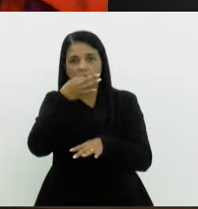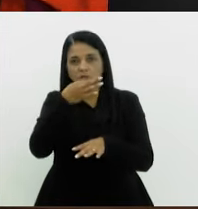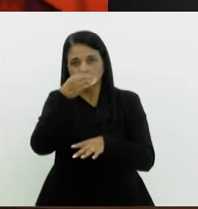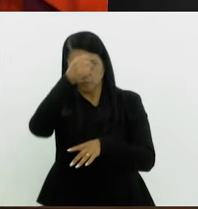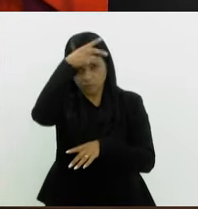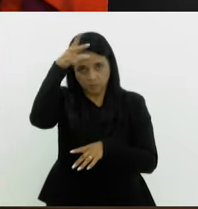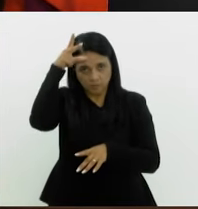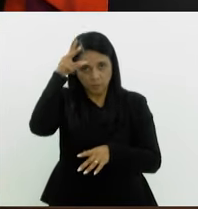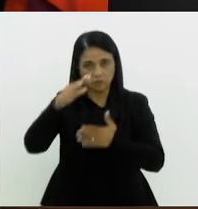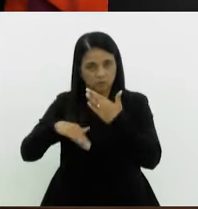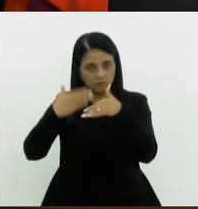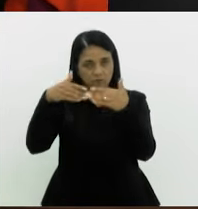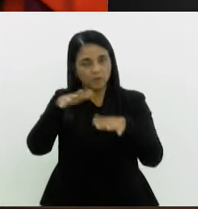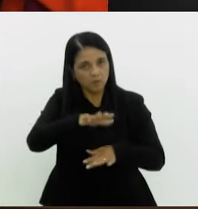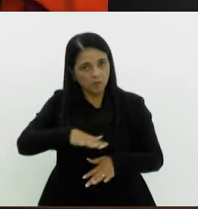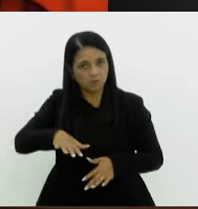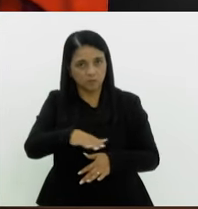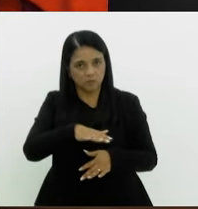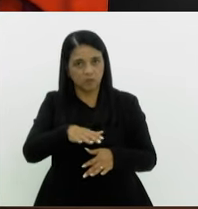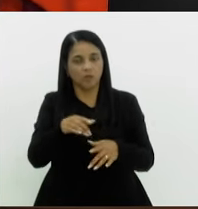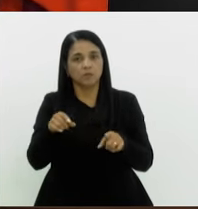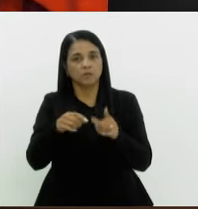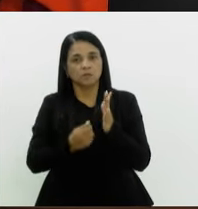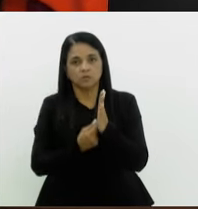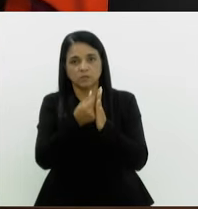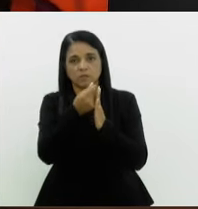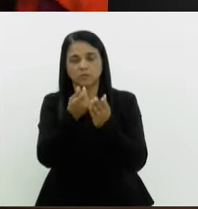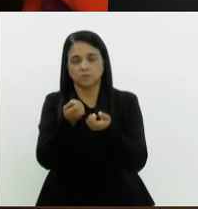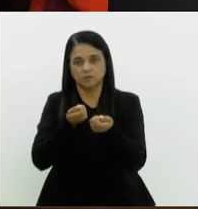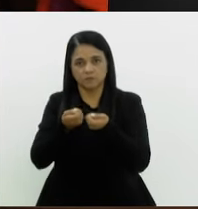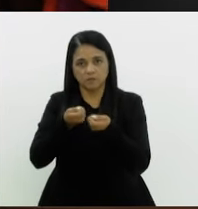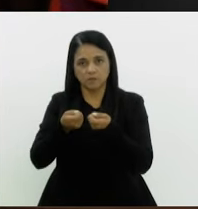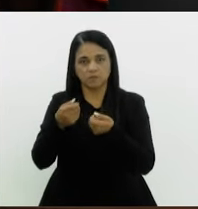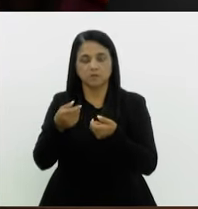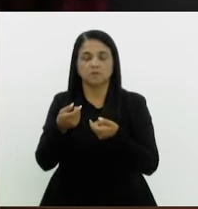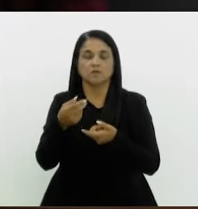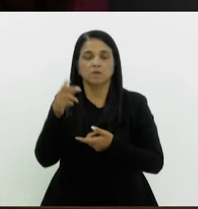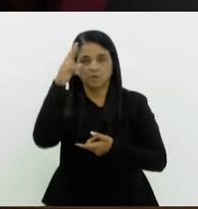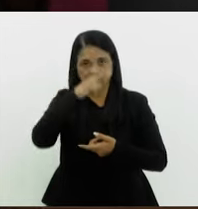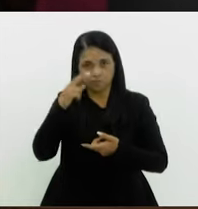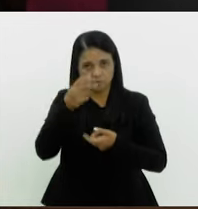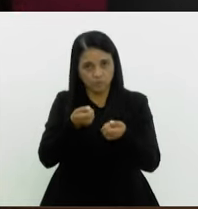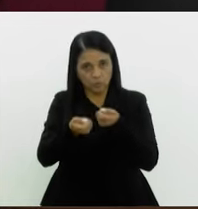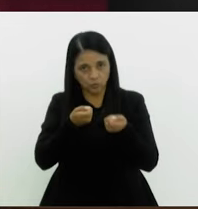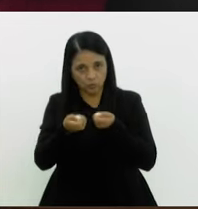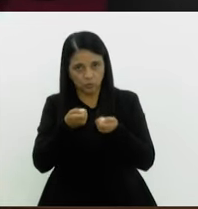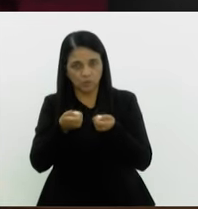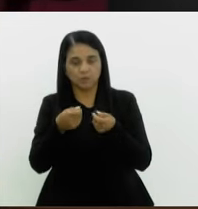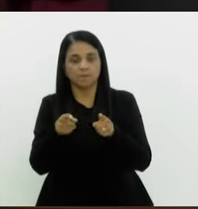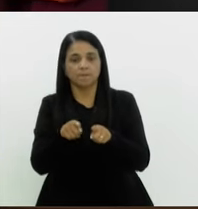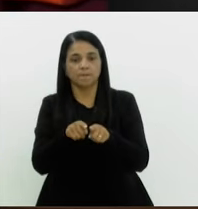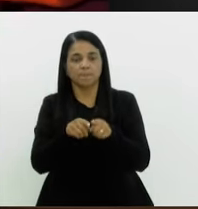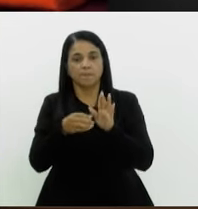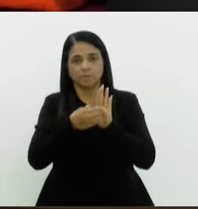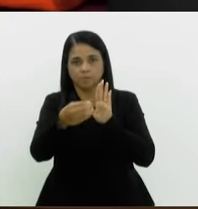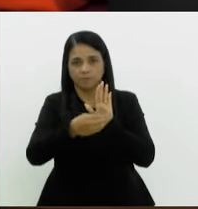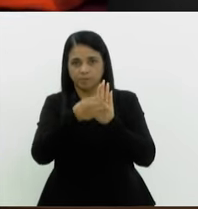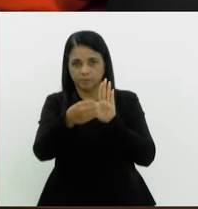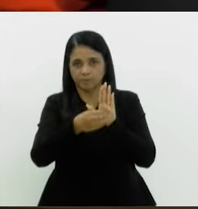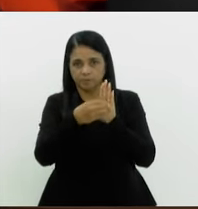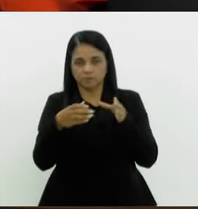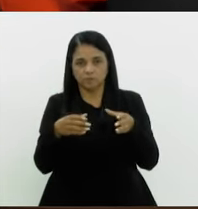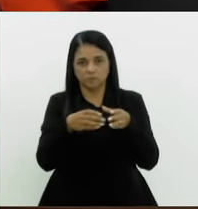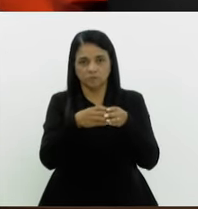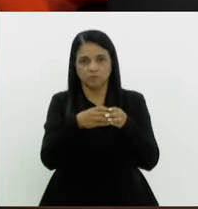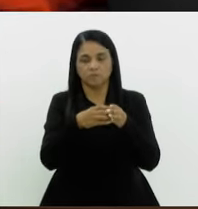Municipais de Desenvolvimento Regional e de Orçamento, Finanças, Fiscalização Financeira e Controle. Para emitir parecer pela